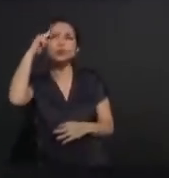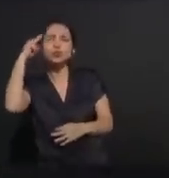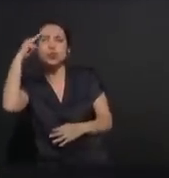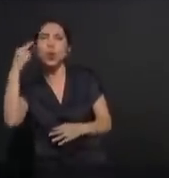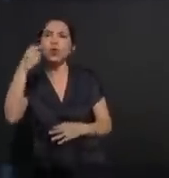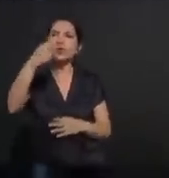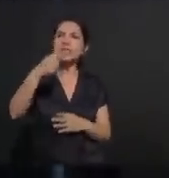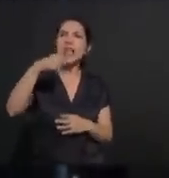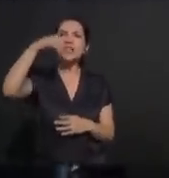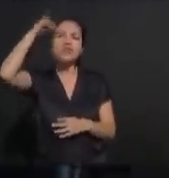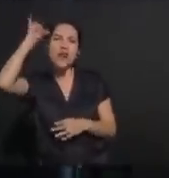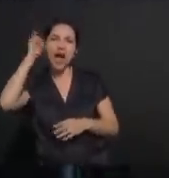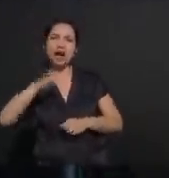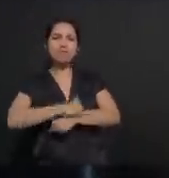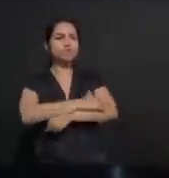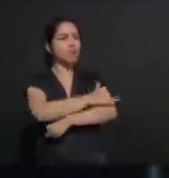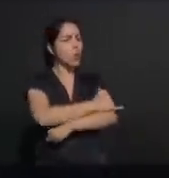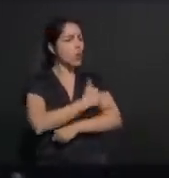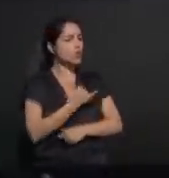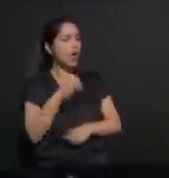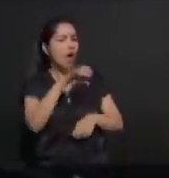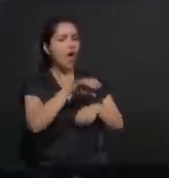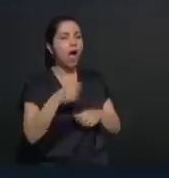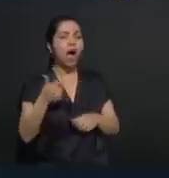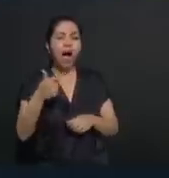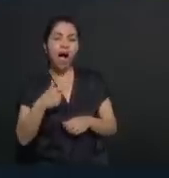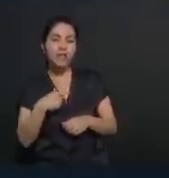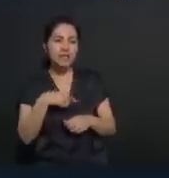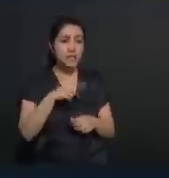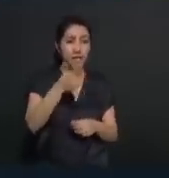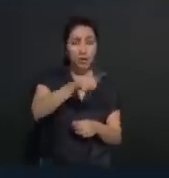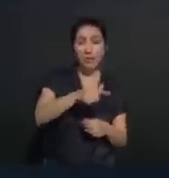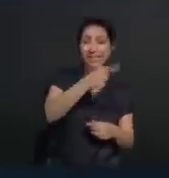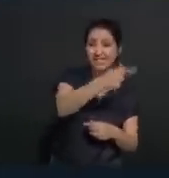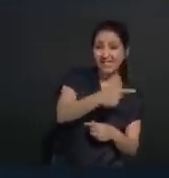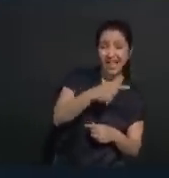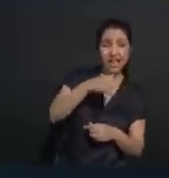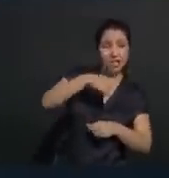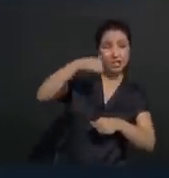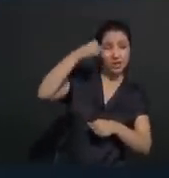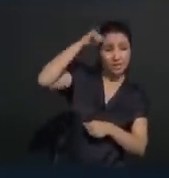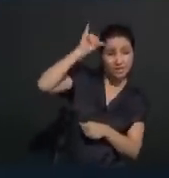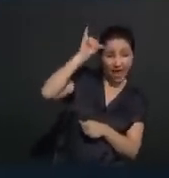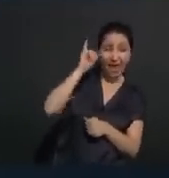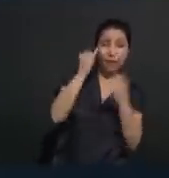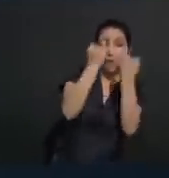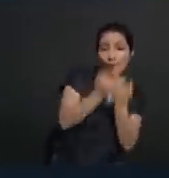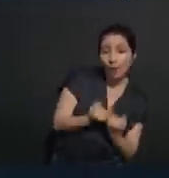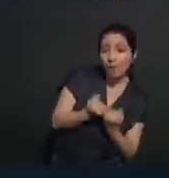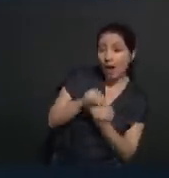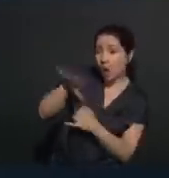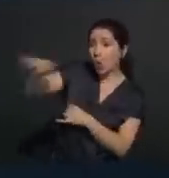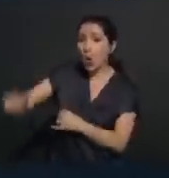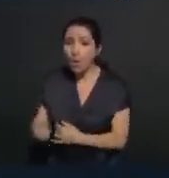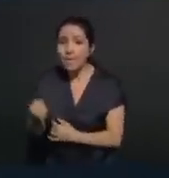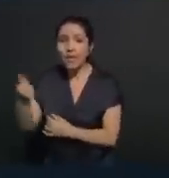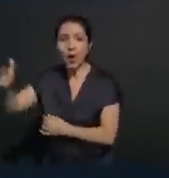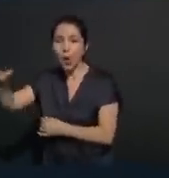7 vacas doidas, 7 vacas boas, e uma comendo a outra. Que é isso? As 7 vacas endemoniadas é demônio. E as 7 vacas coisadas é ano